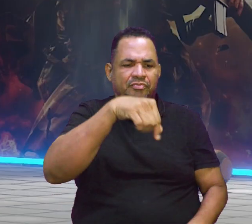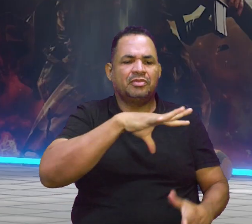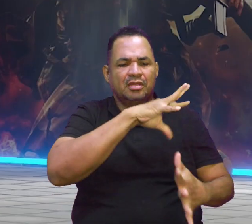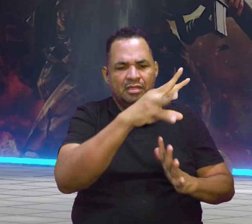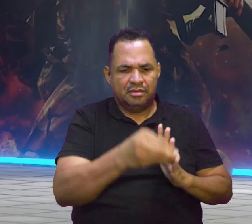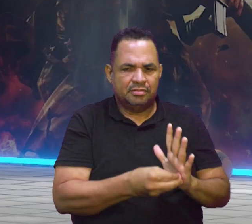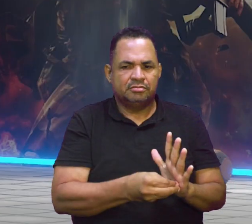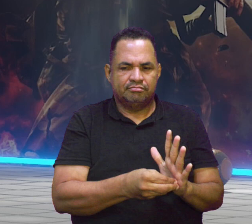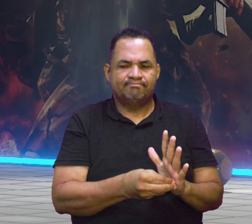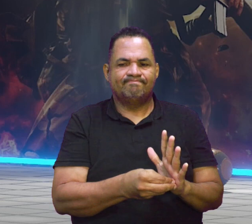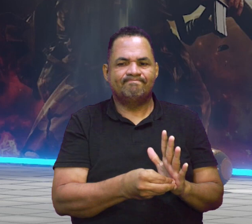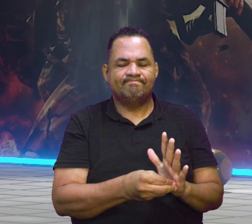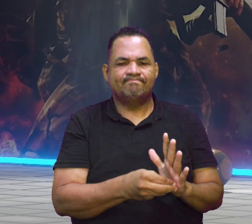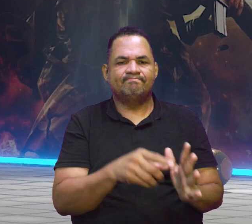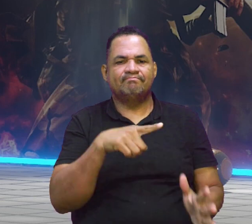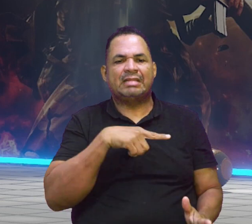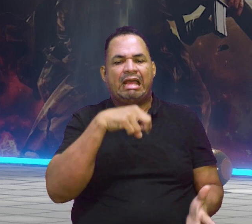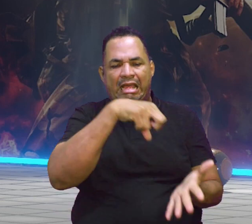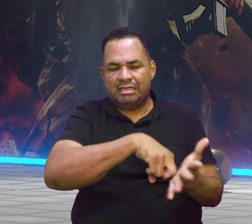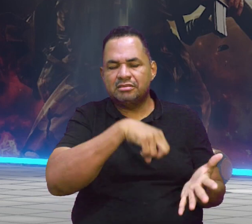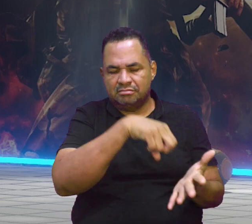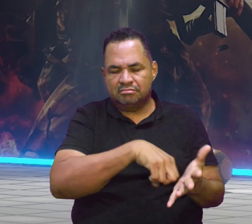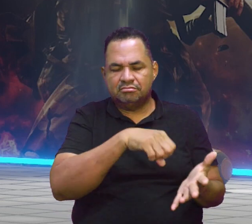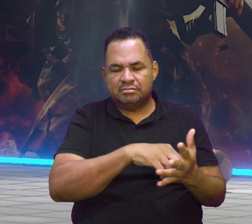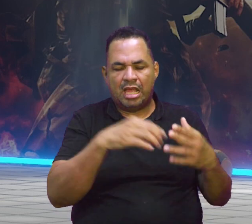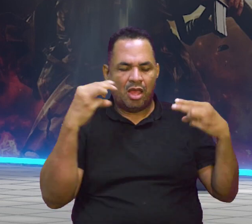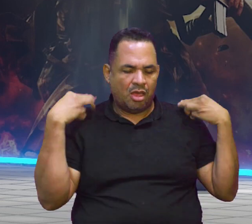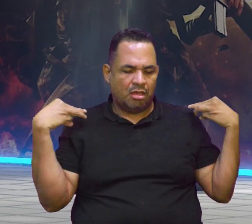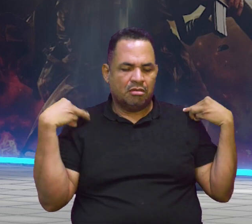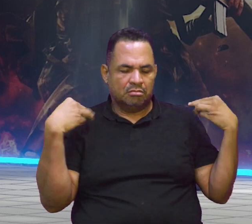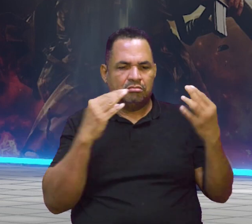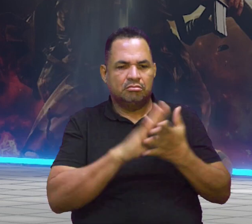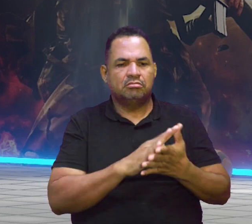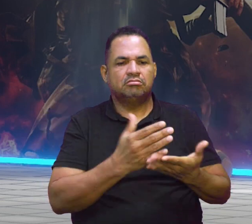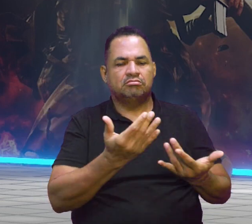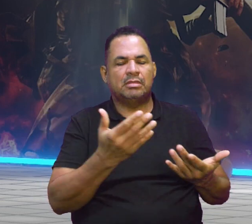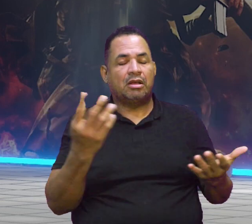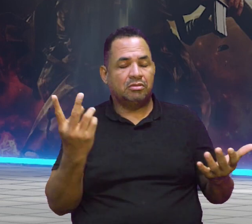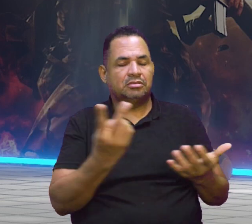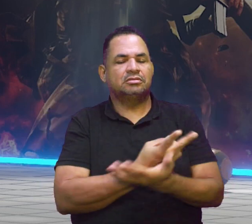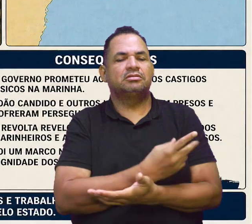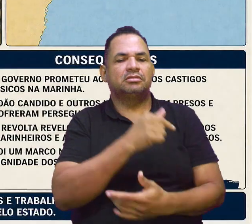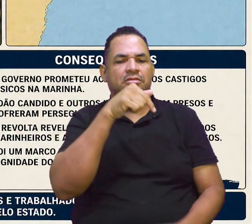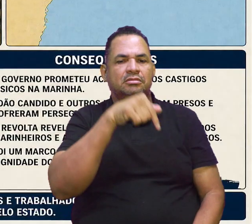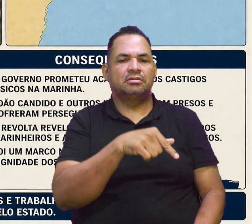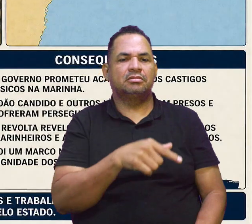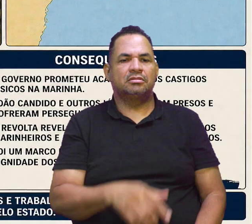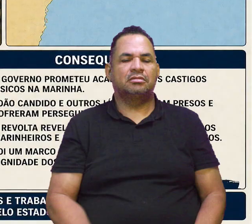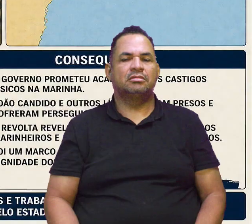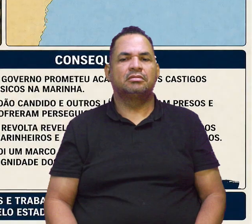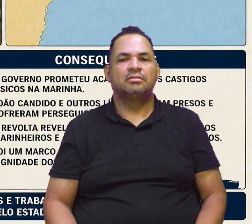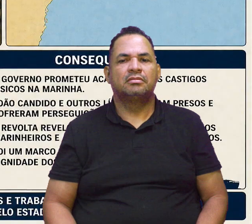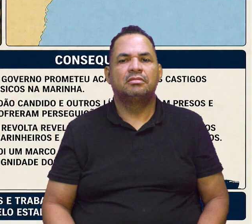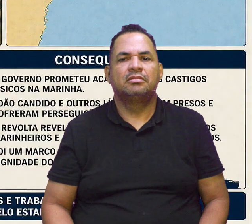vai ser o castigo que esses marinheiros, eles vão receber, certo? Vamos continuar.